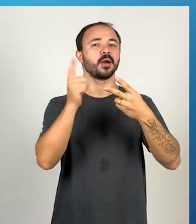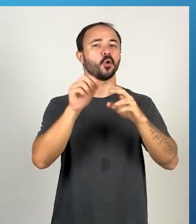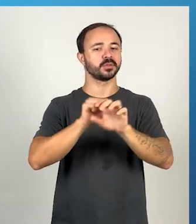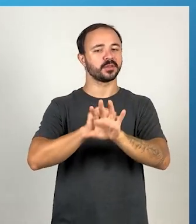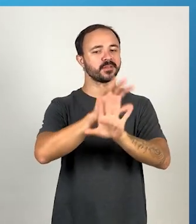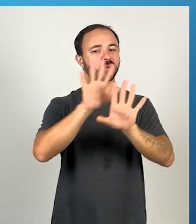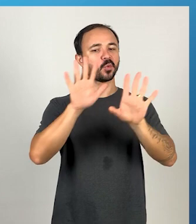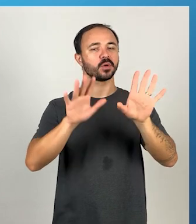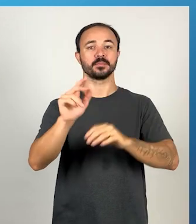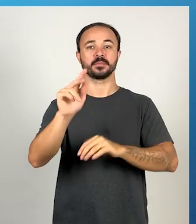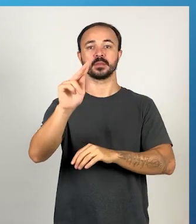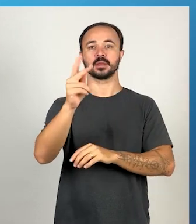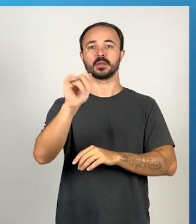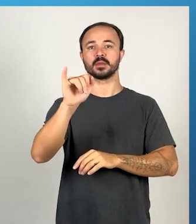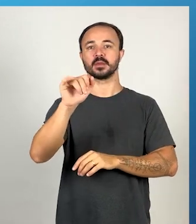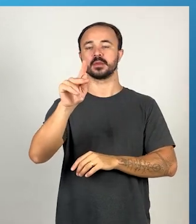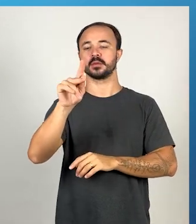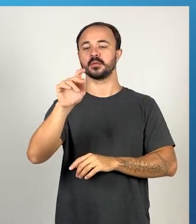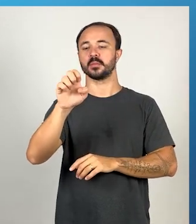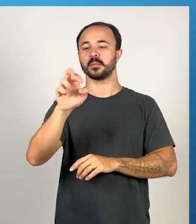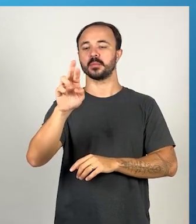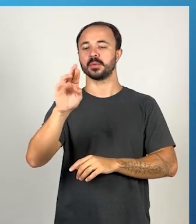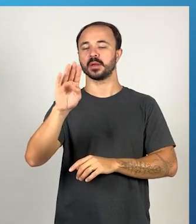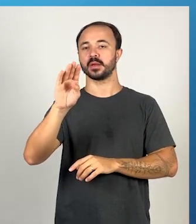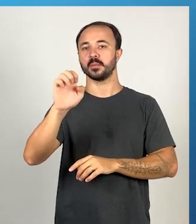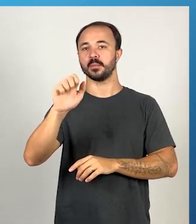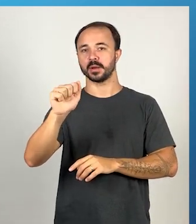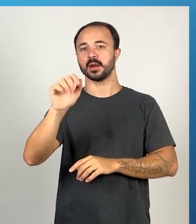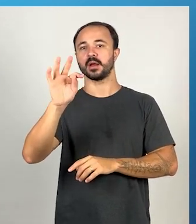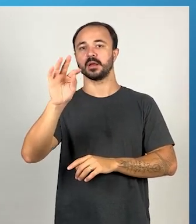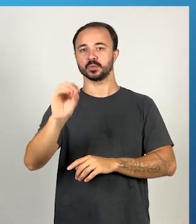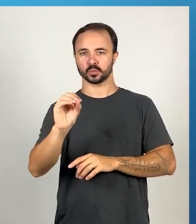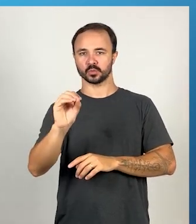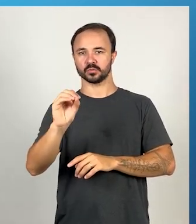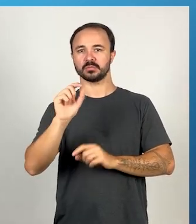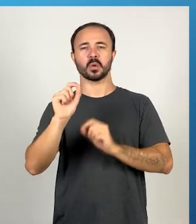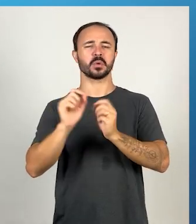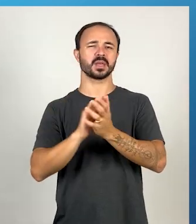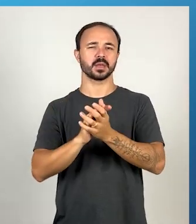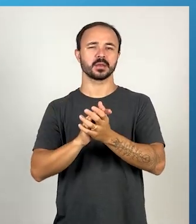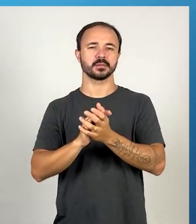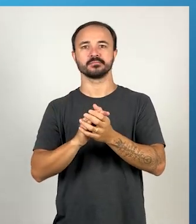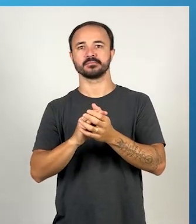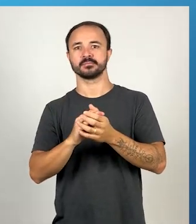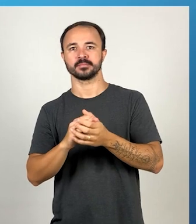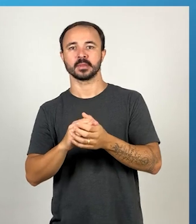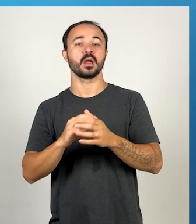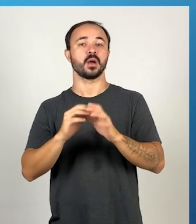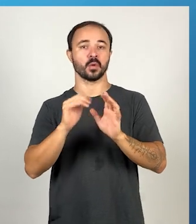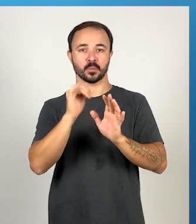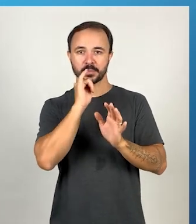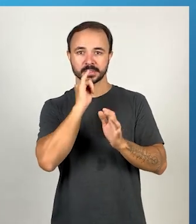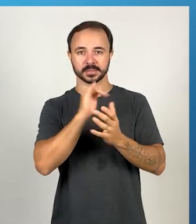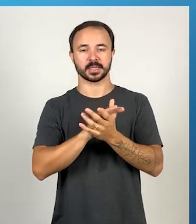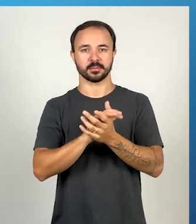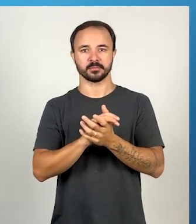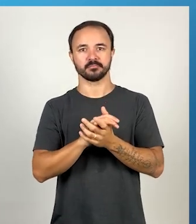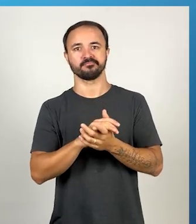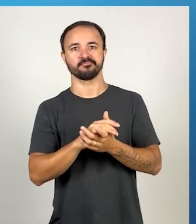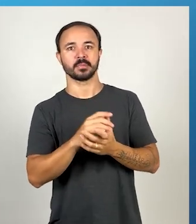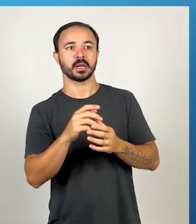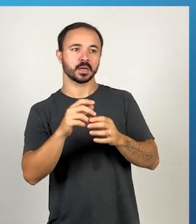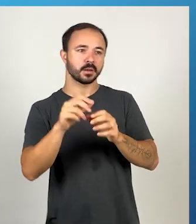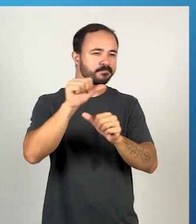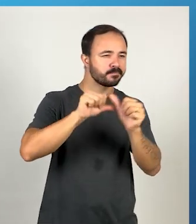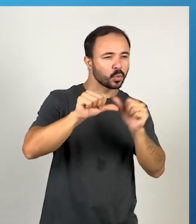é caracterizada pela inversão da ordem direta dos elementos de uma oração ao período, ou seja, ela